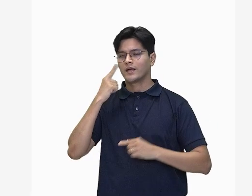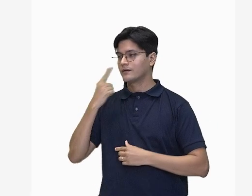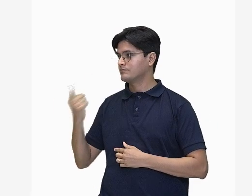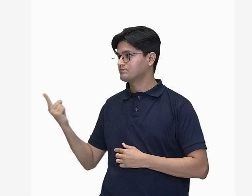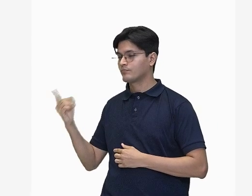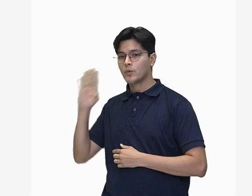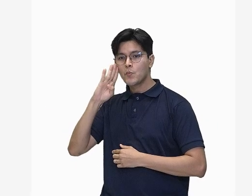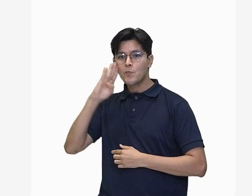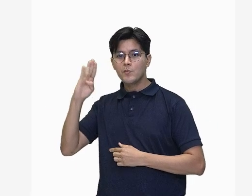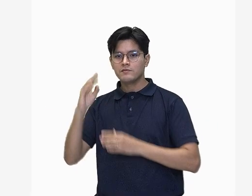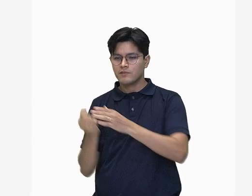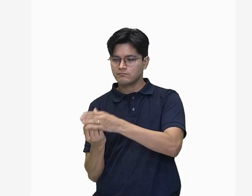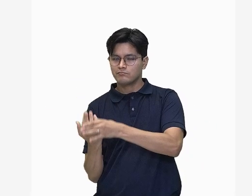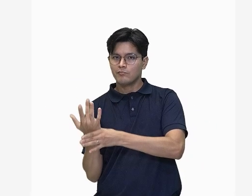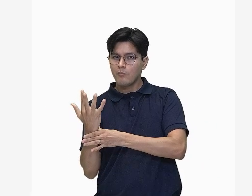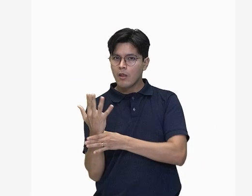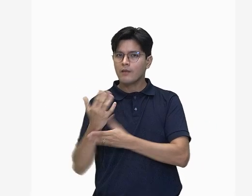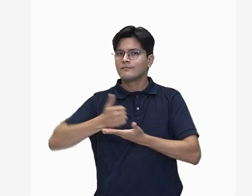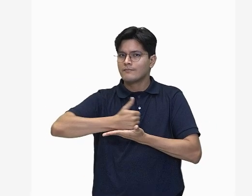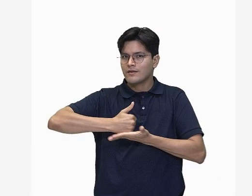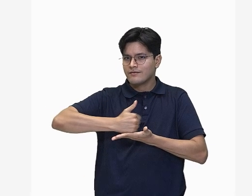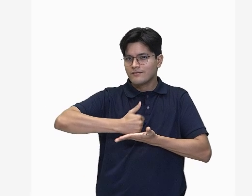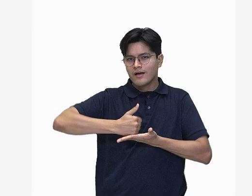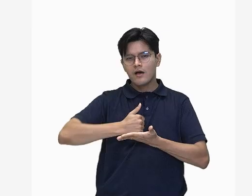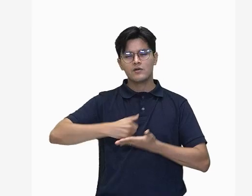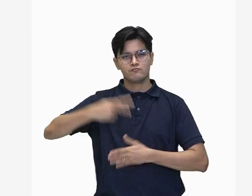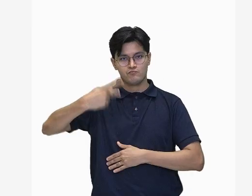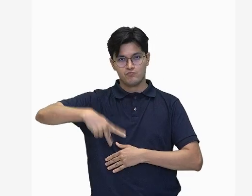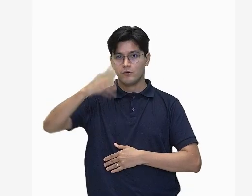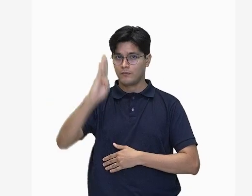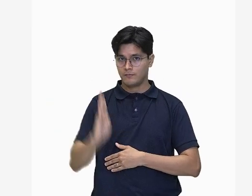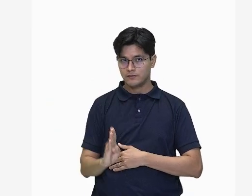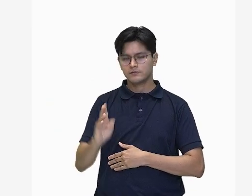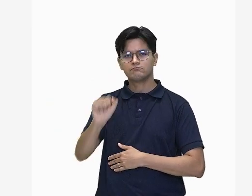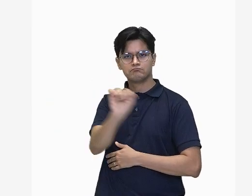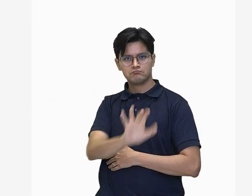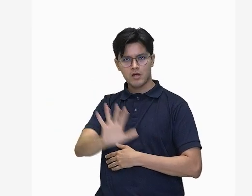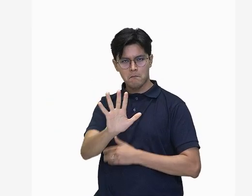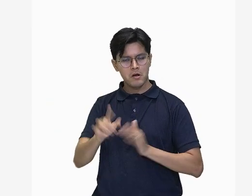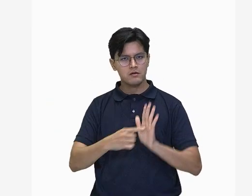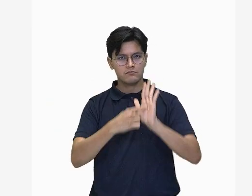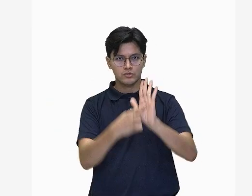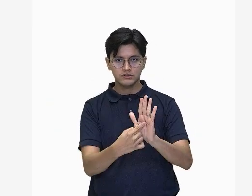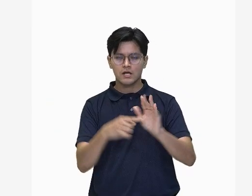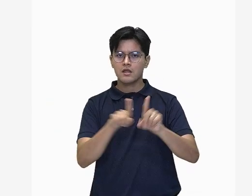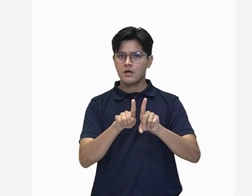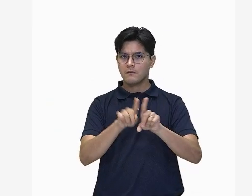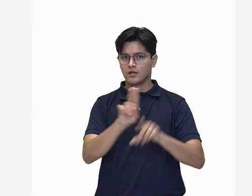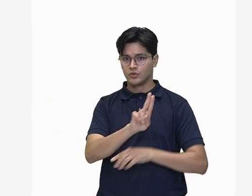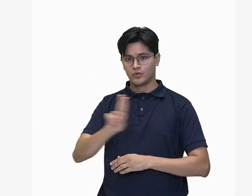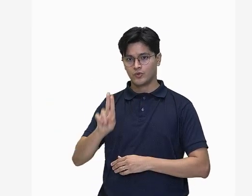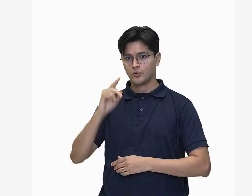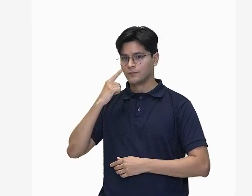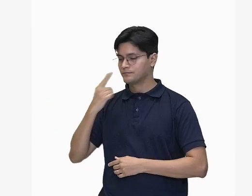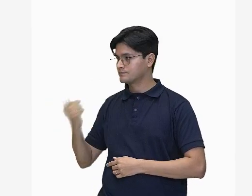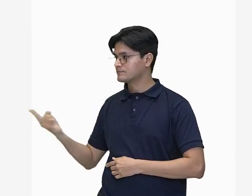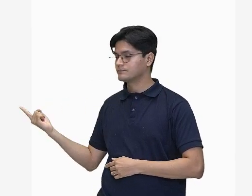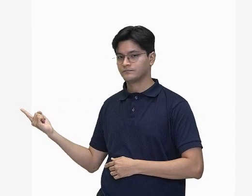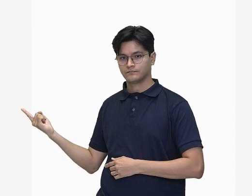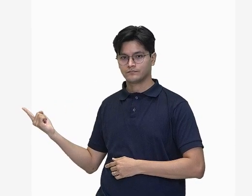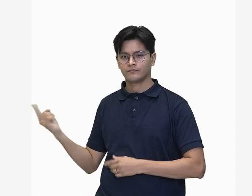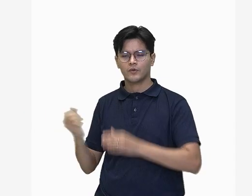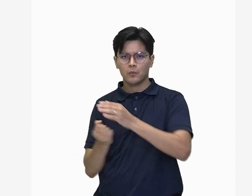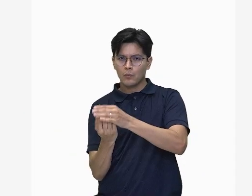plantas medicinais brasileiras. A gente trouxe aí uma imagem de cada uma delas, né? E o nome da planta. A planta, o nome científico e o